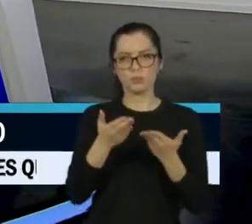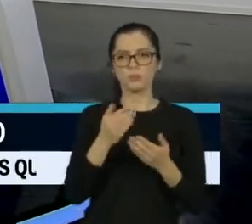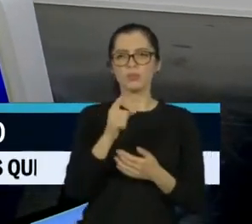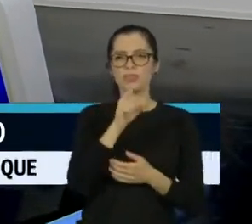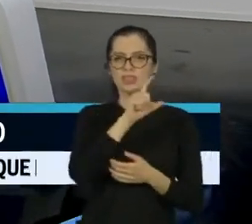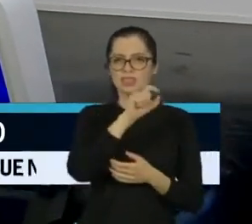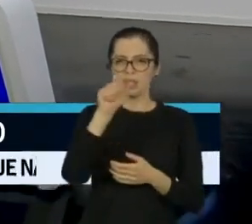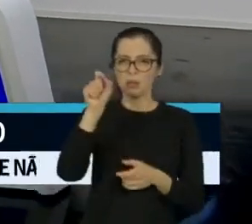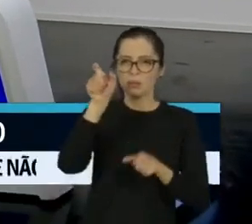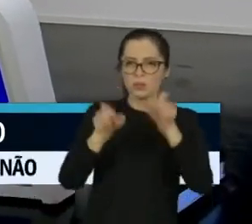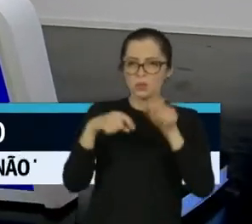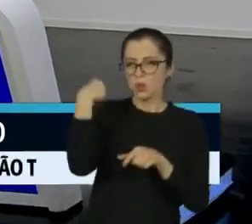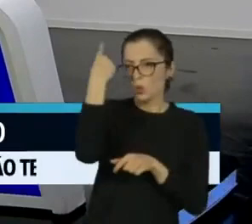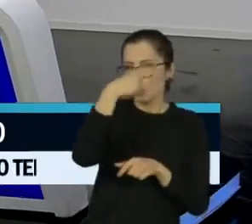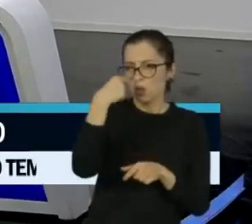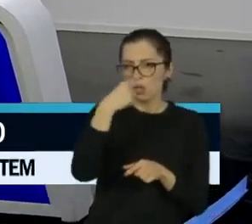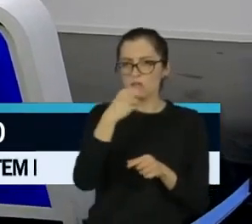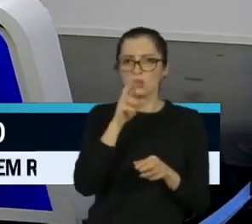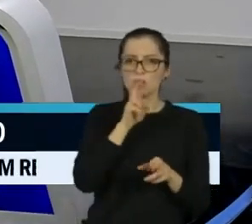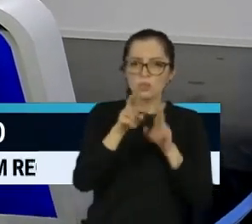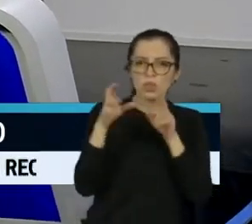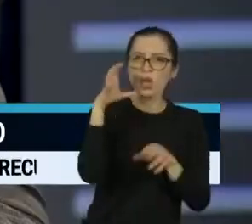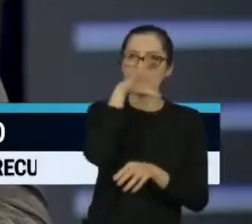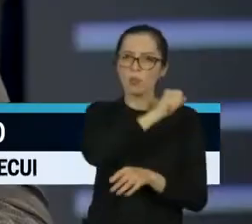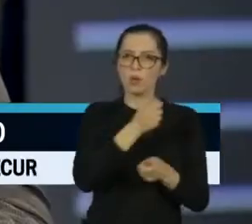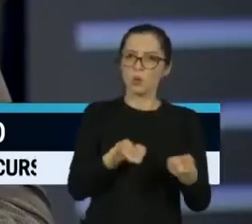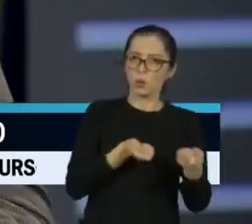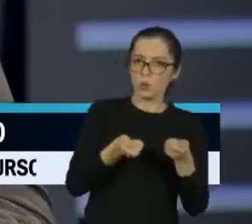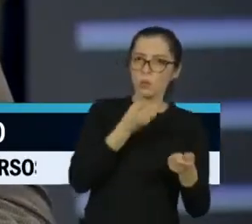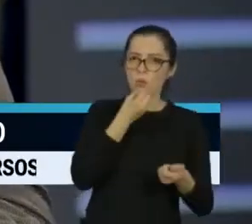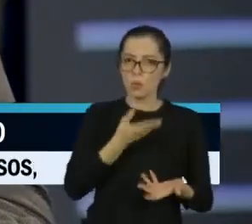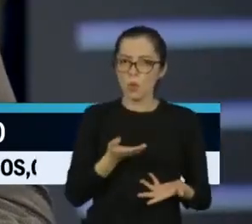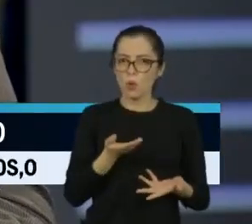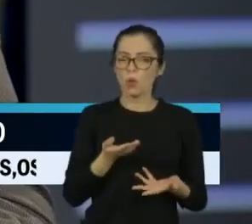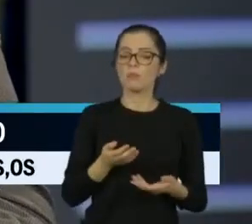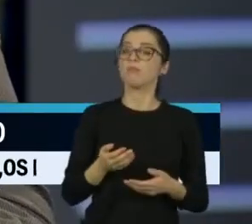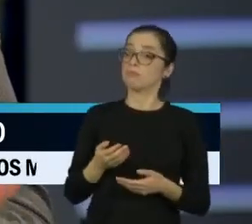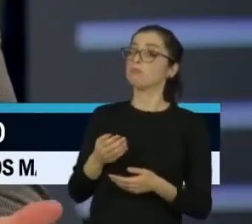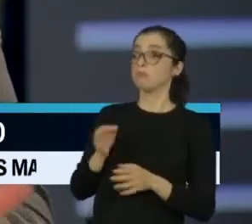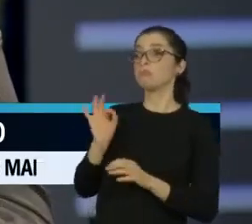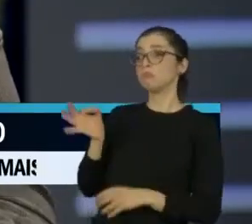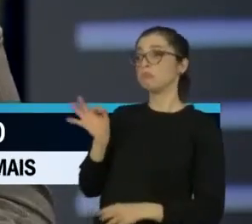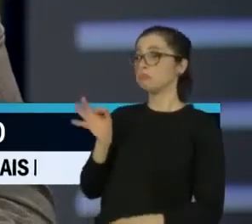uma ajuda e tanto para o controle da doença, não? Bom, com certeza.